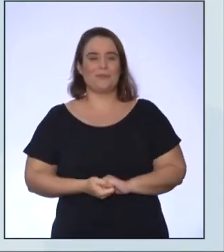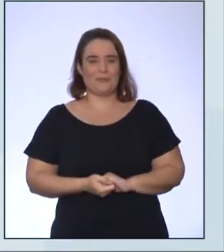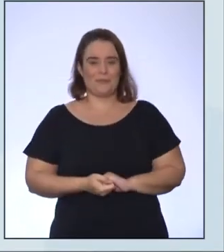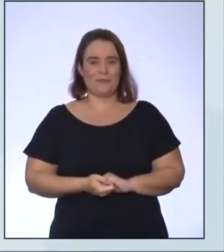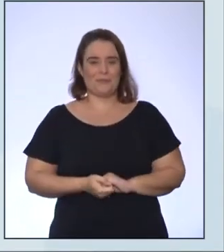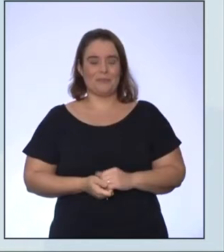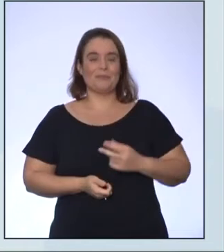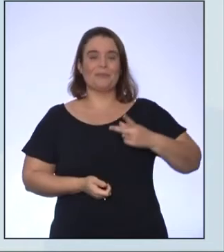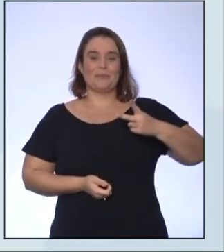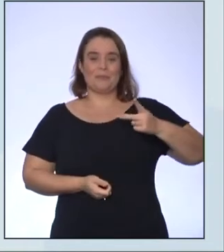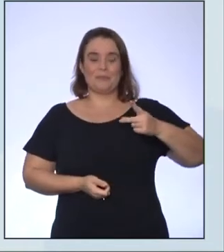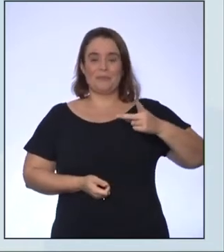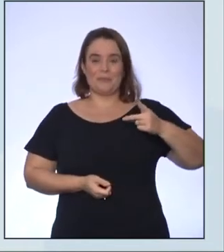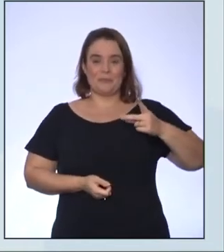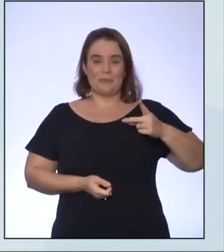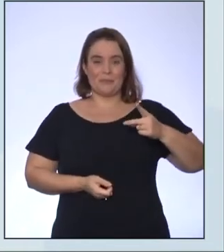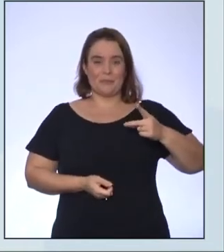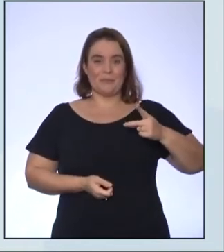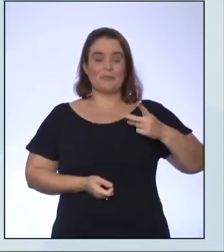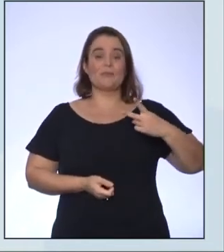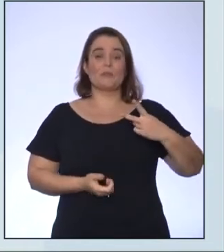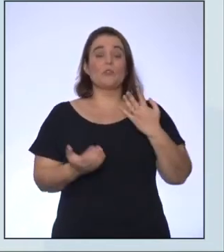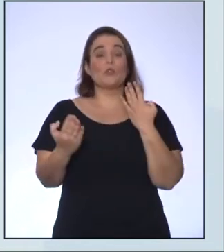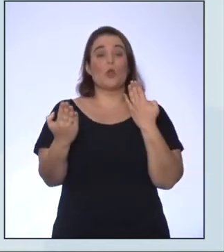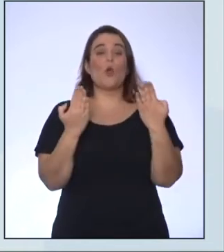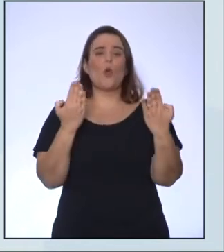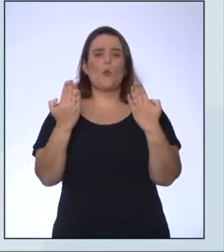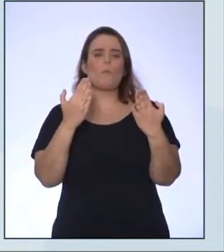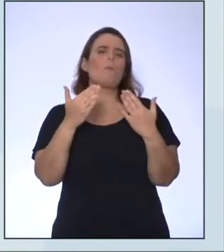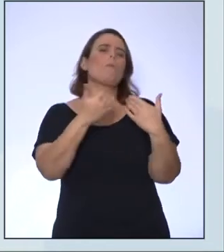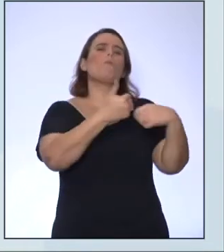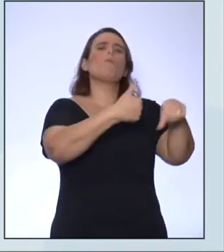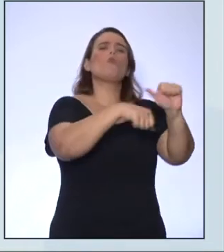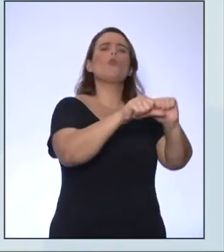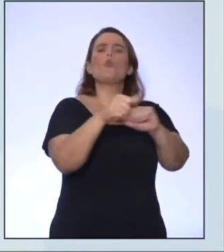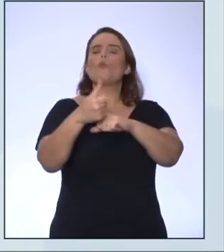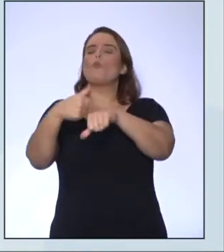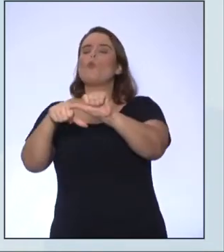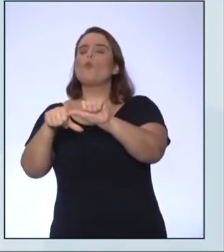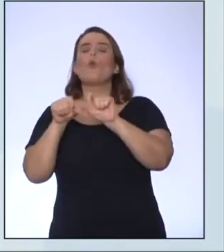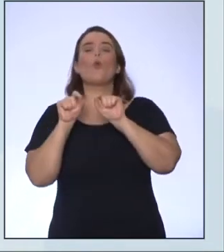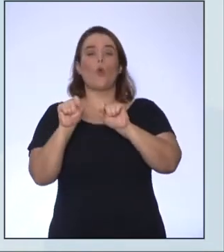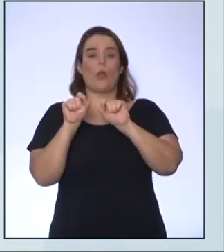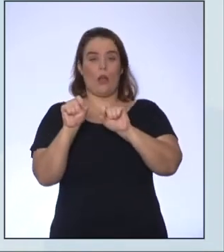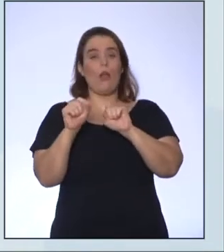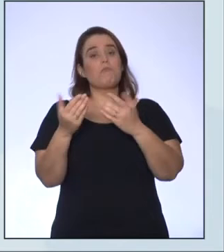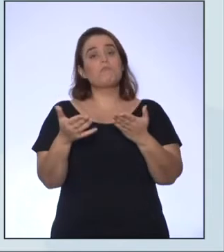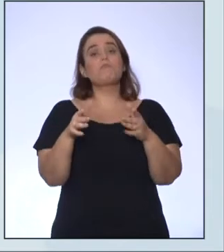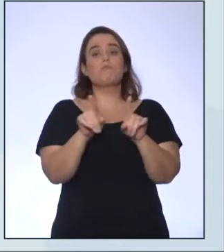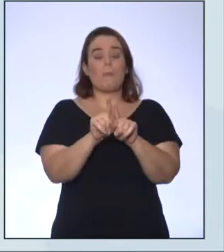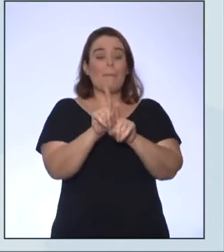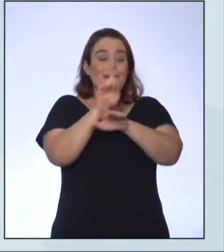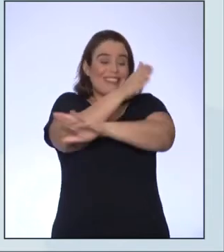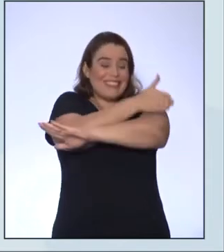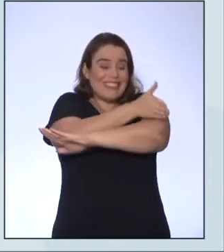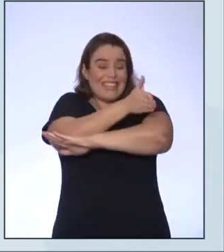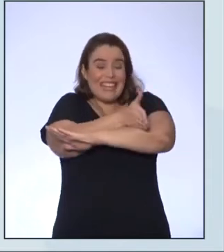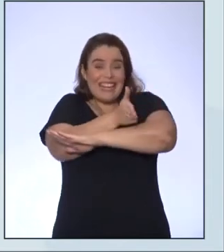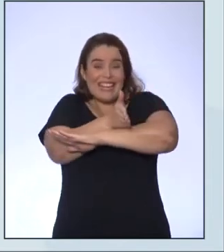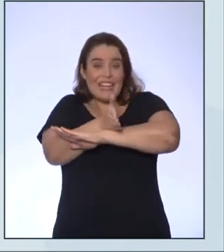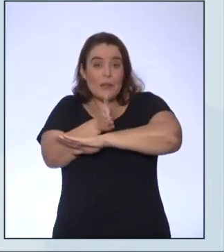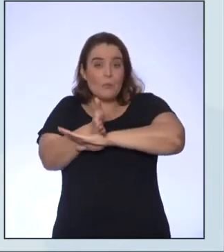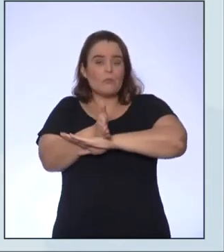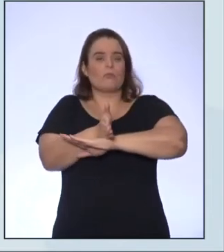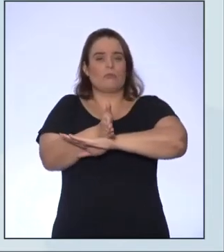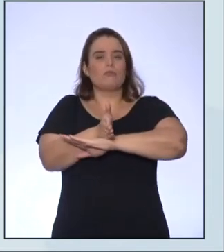próxima atividade é compare as modificações e os usos da Avenida Paulista em diferentes tempos. Nós temos aí